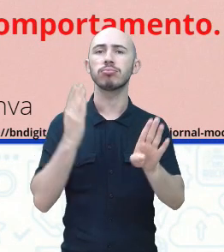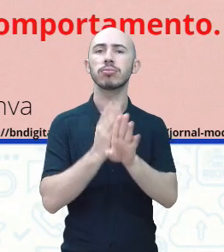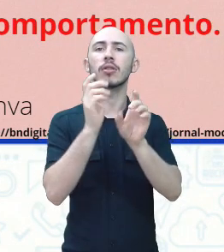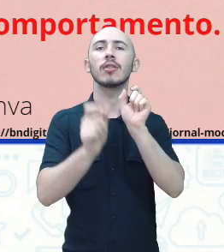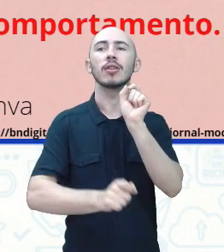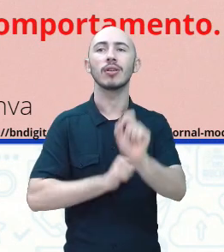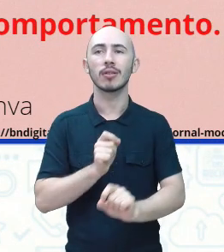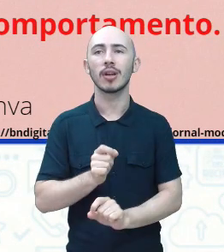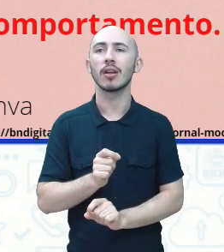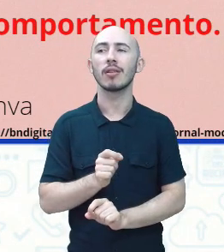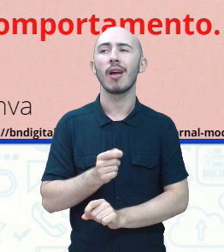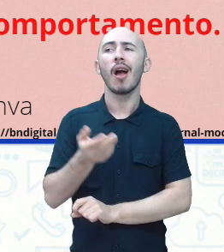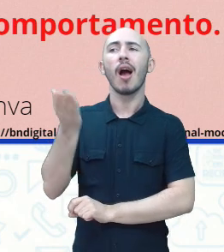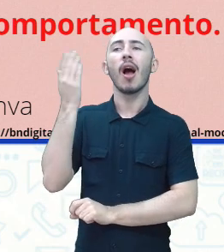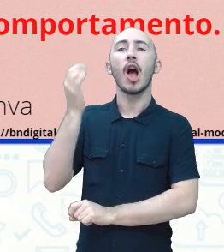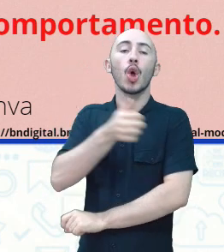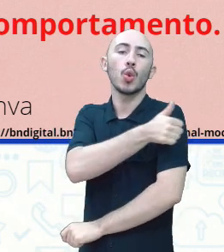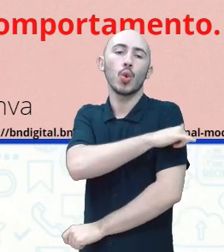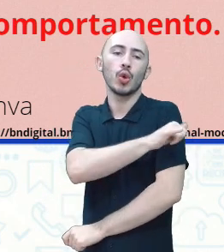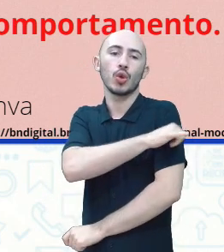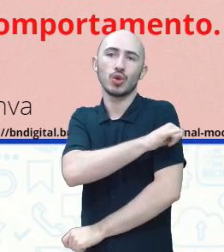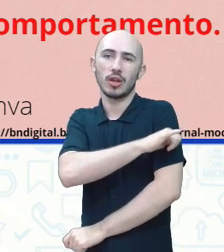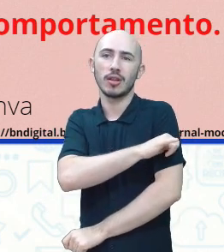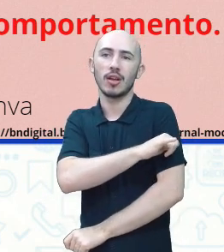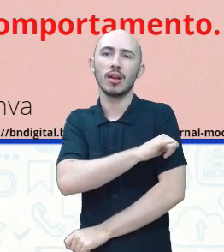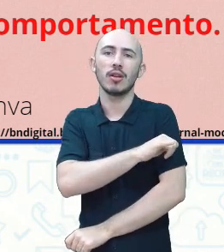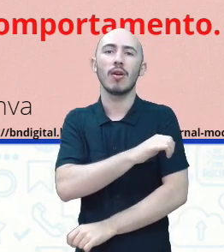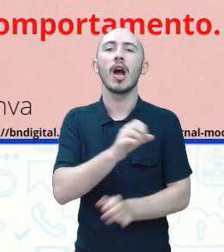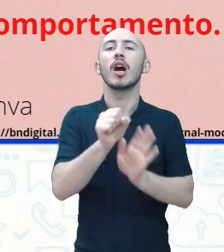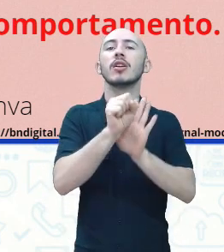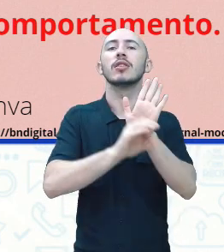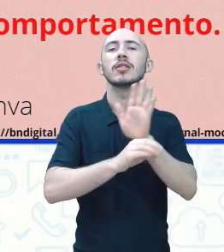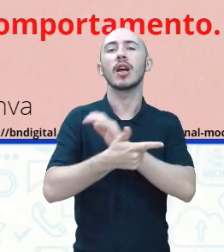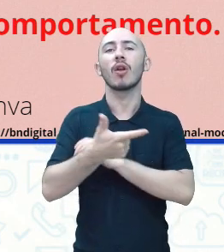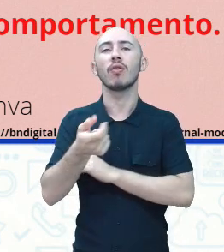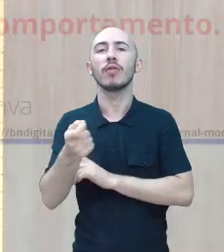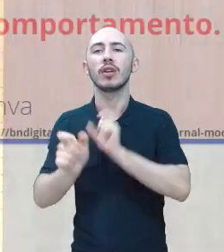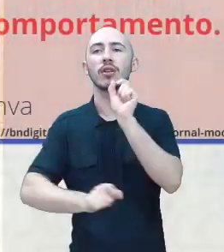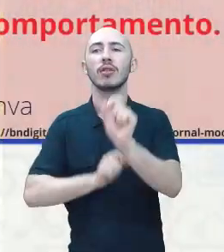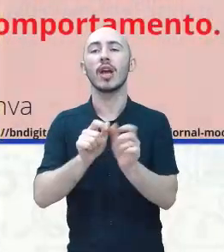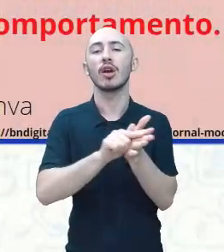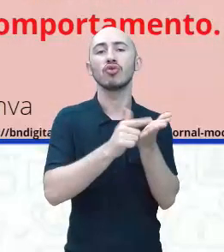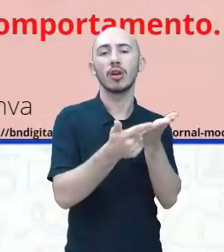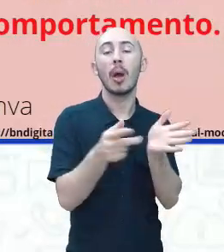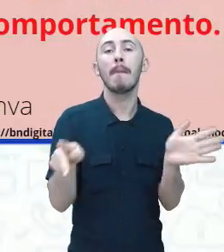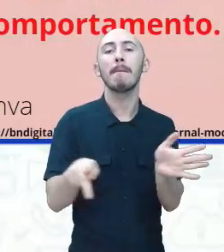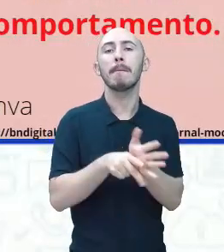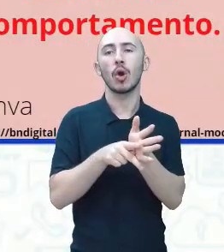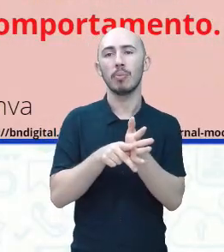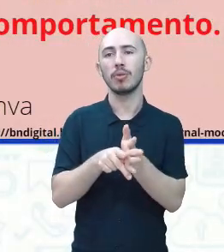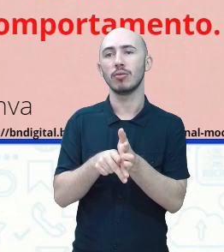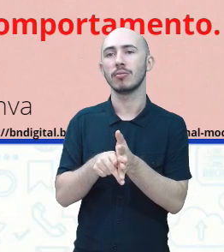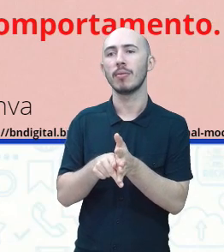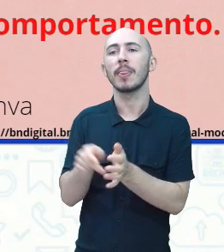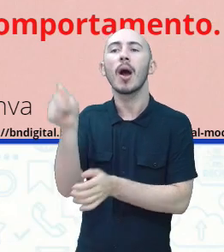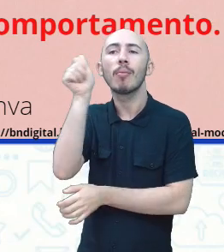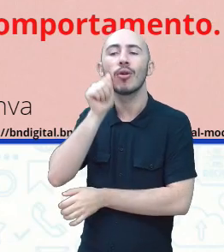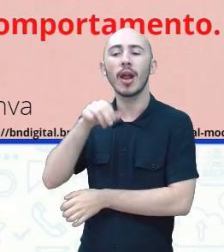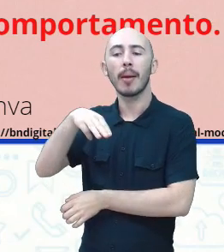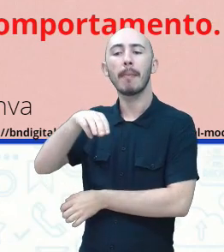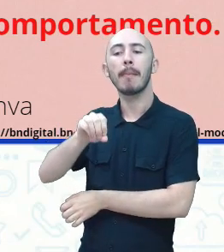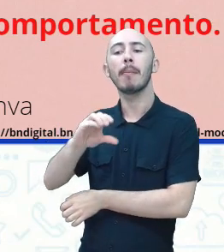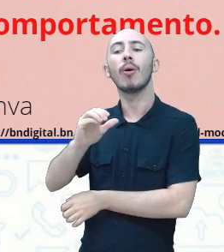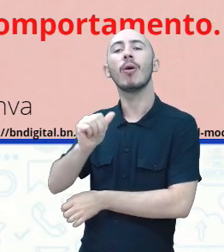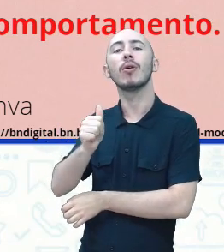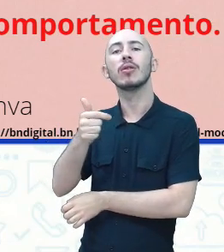que circulava lá no Rio de Janeiro no século XX, que era o Jornal das Moças. O Jornal das Moças era um jornal